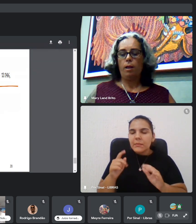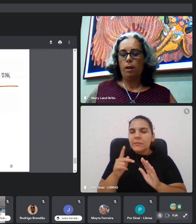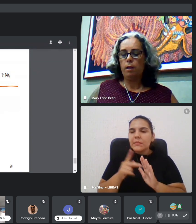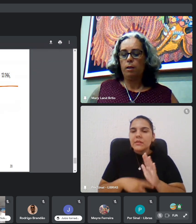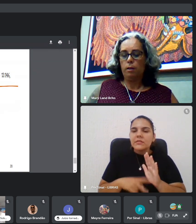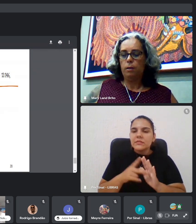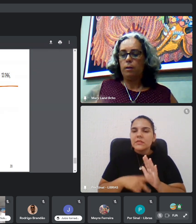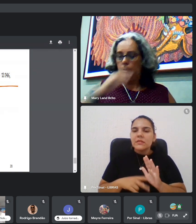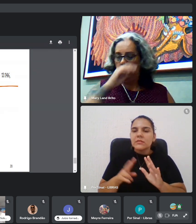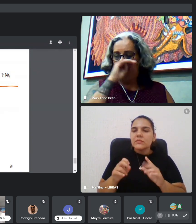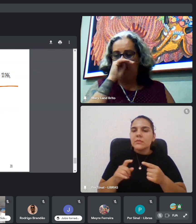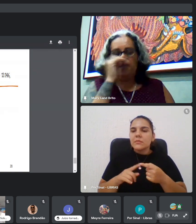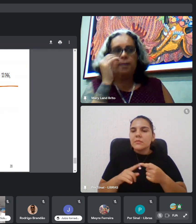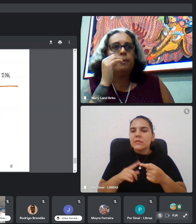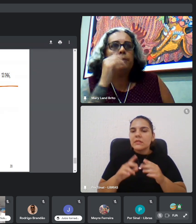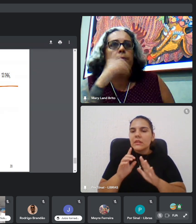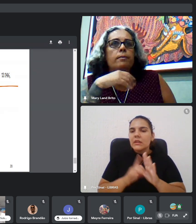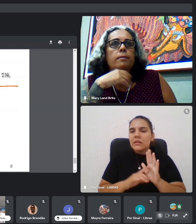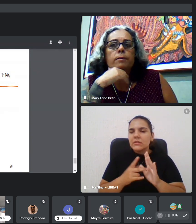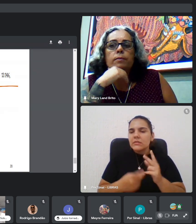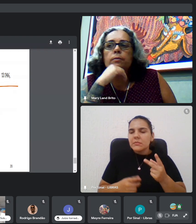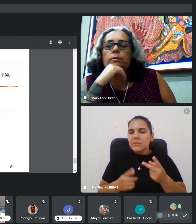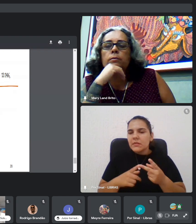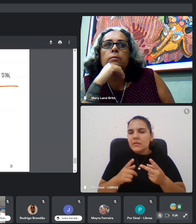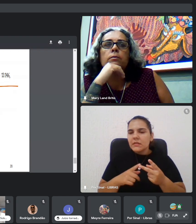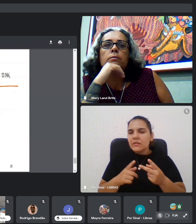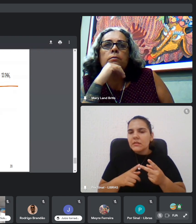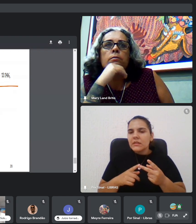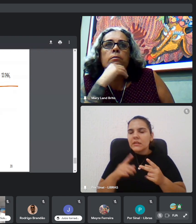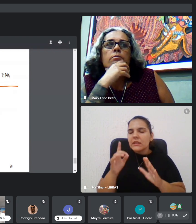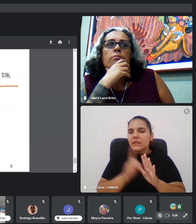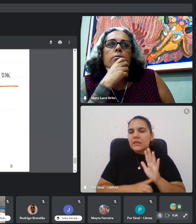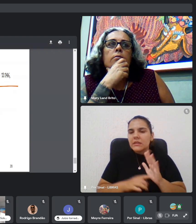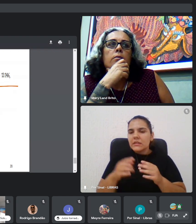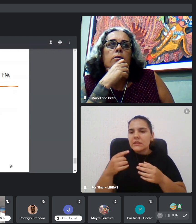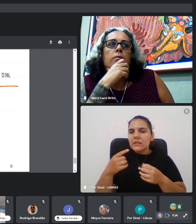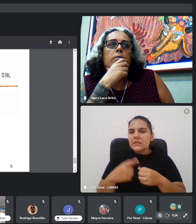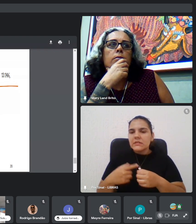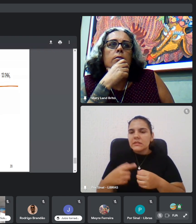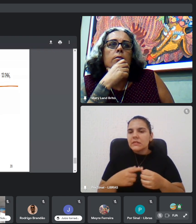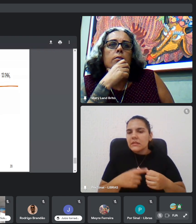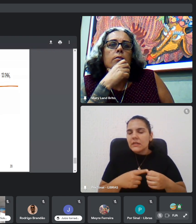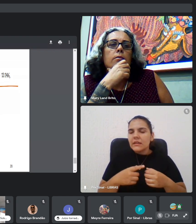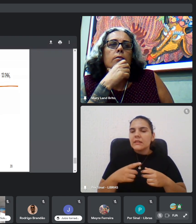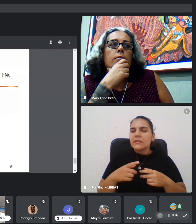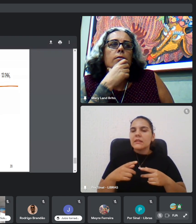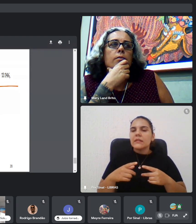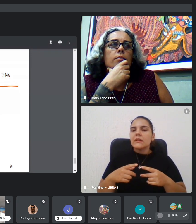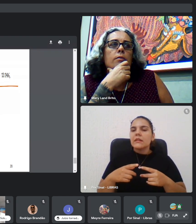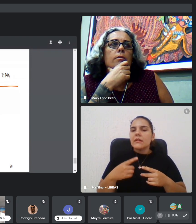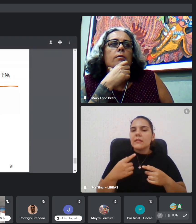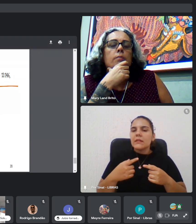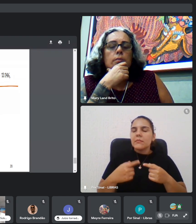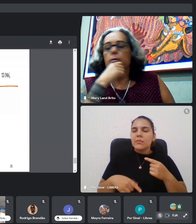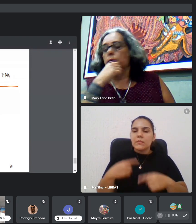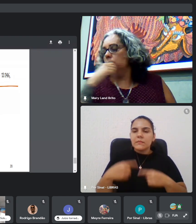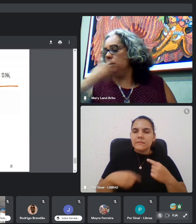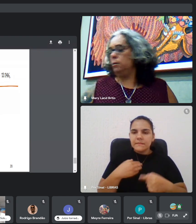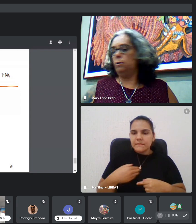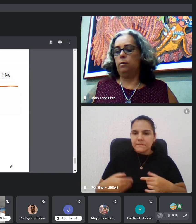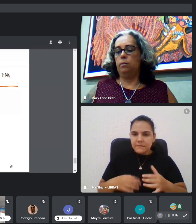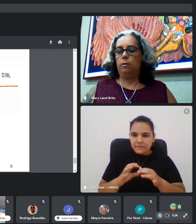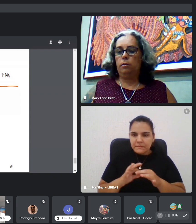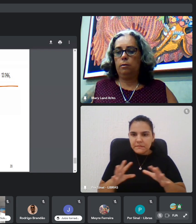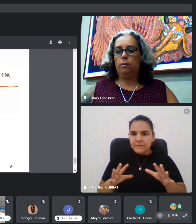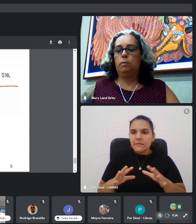direitos humanos, direito à cidade e políticas públicas. E tem sido muito importante porque a gente fez, fizemos dez oficinas,